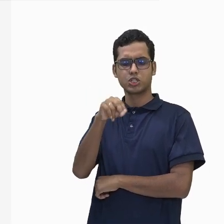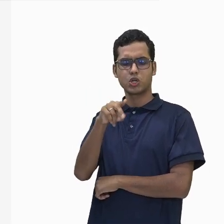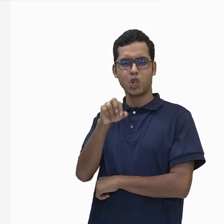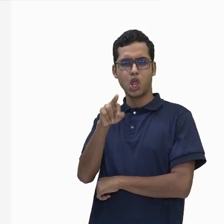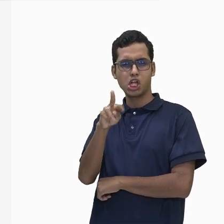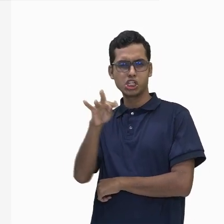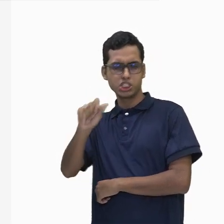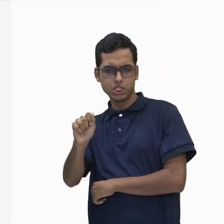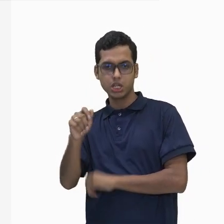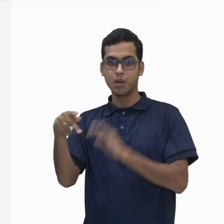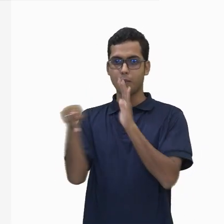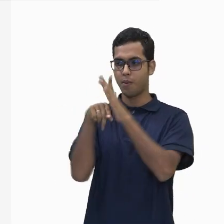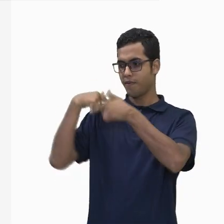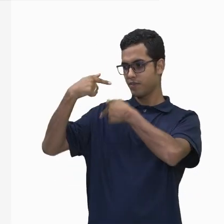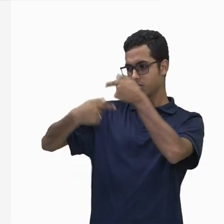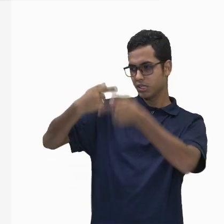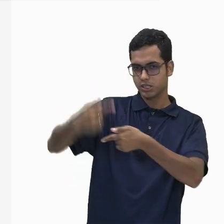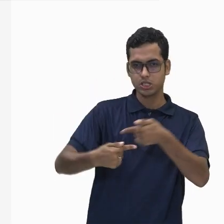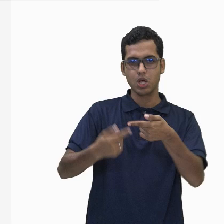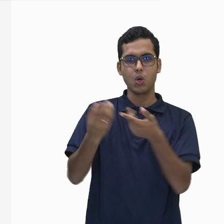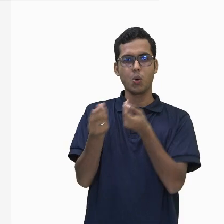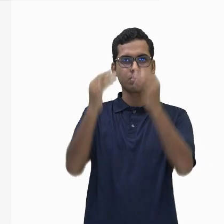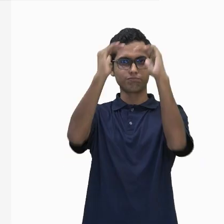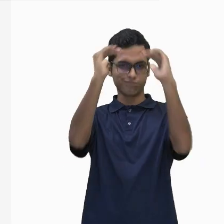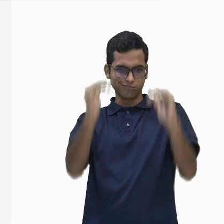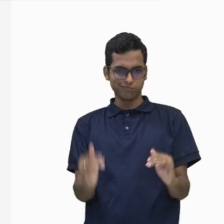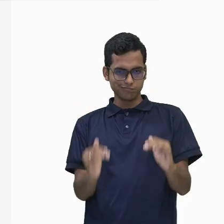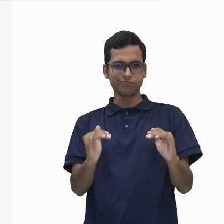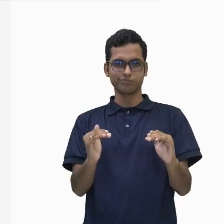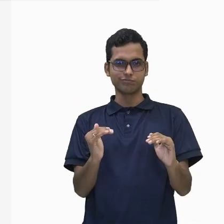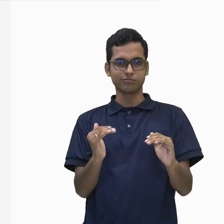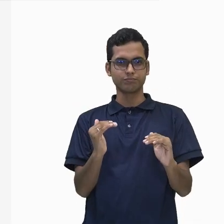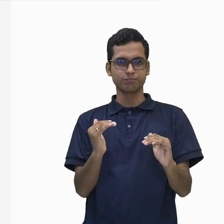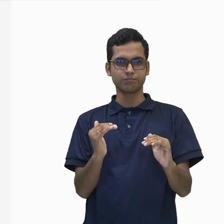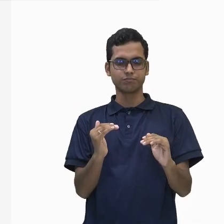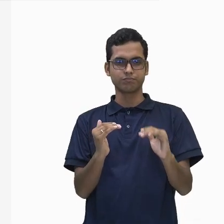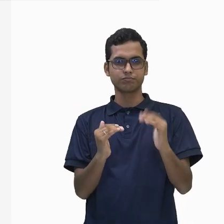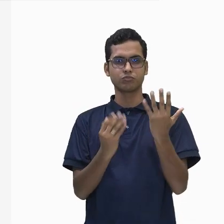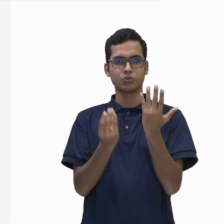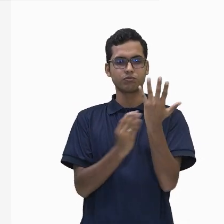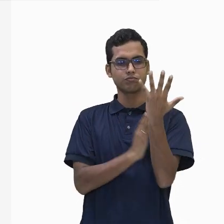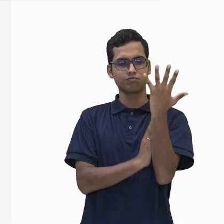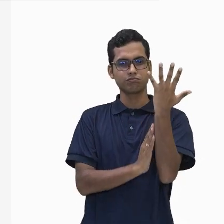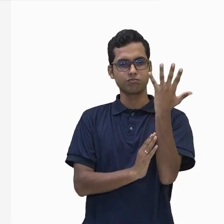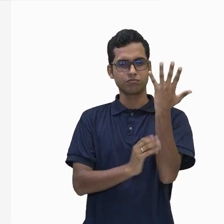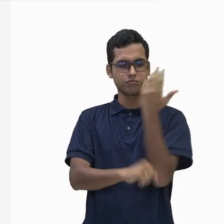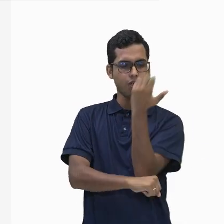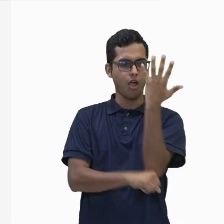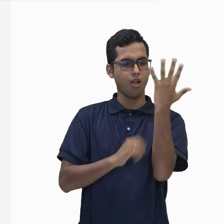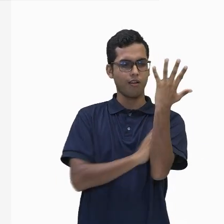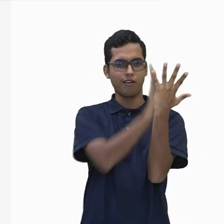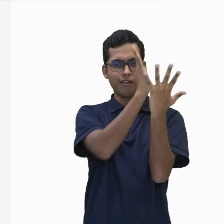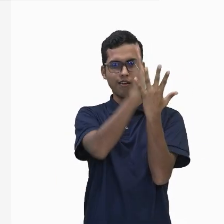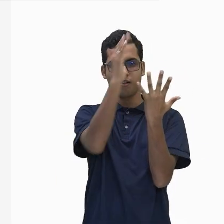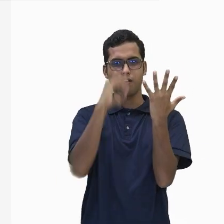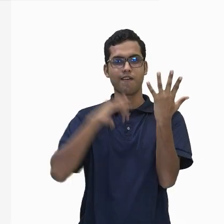eu vou estudando para trás, até encontrar ali onde começou mais ou menos, né, a minha família, vamos dizer